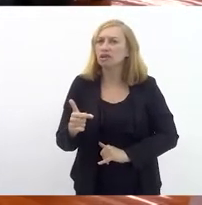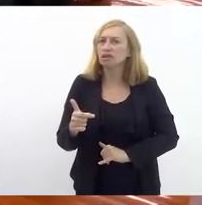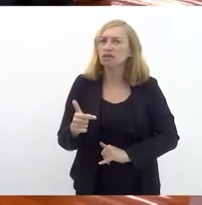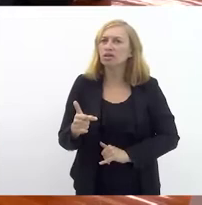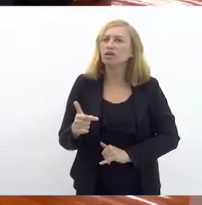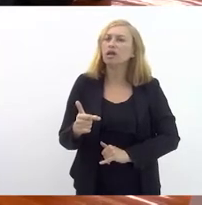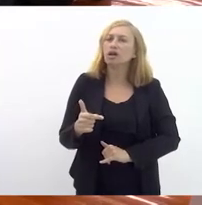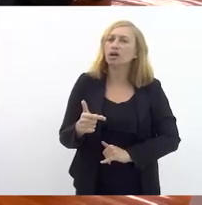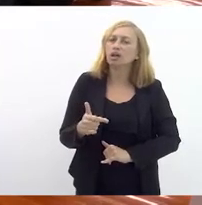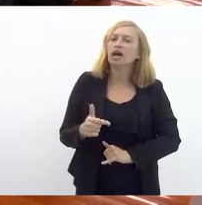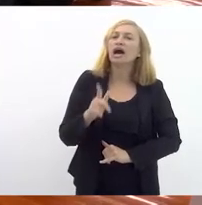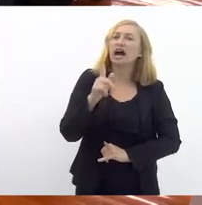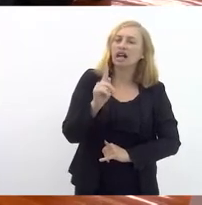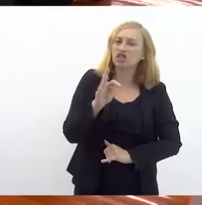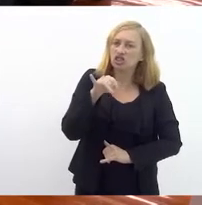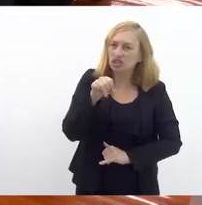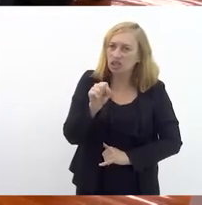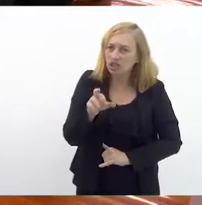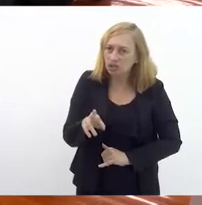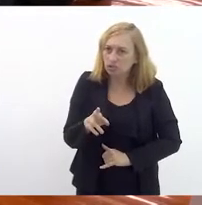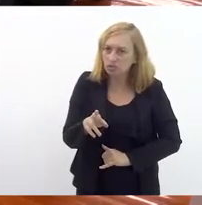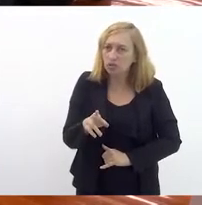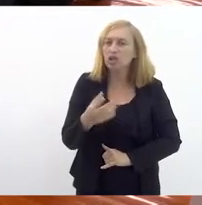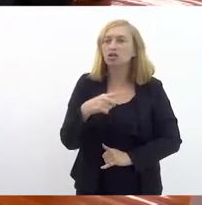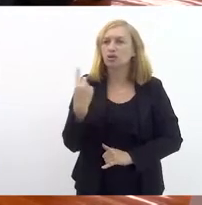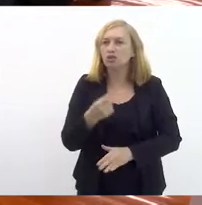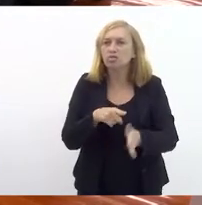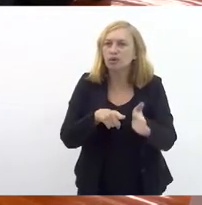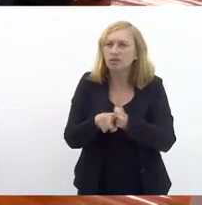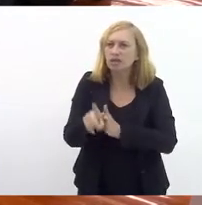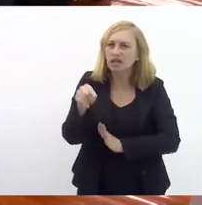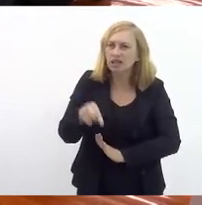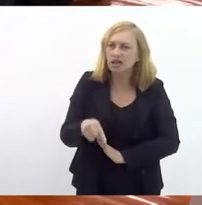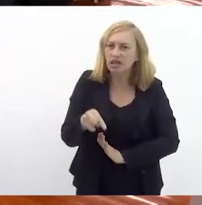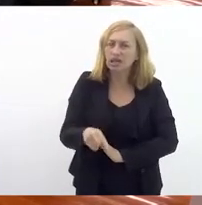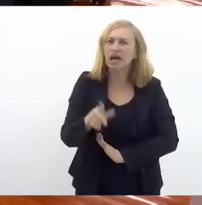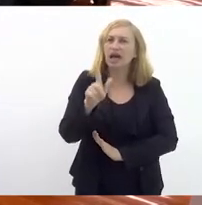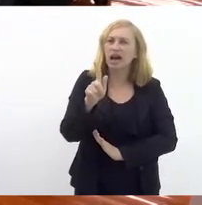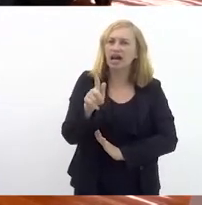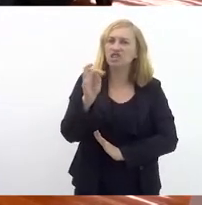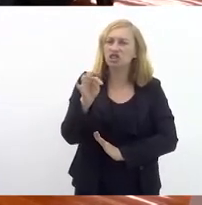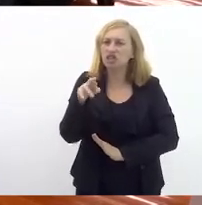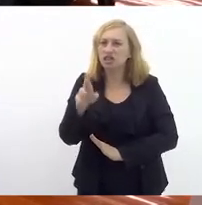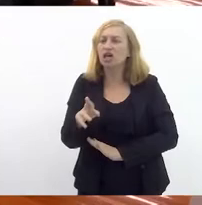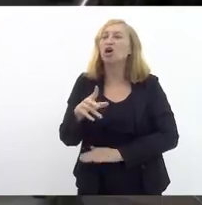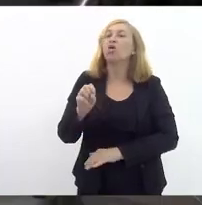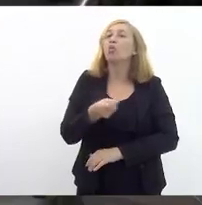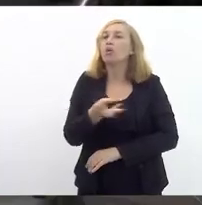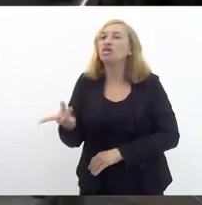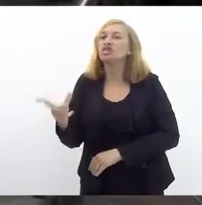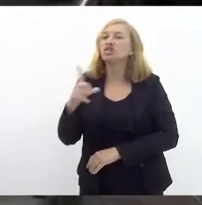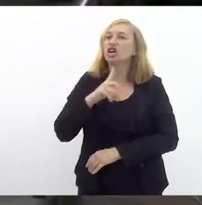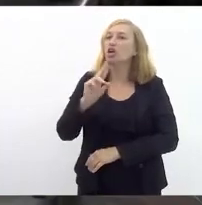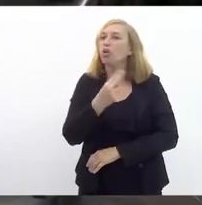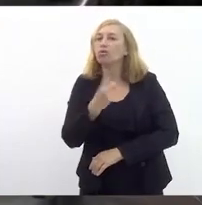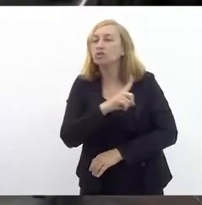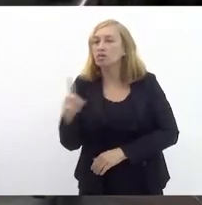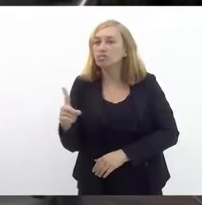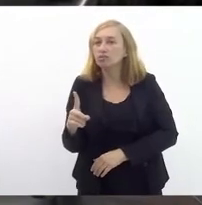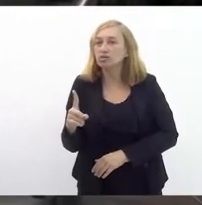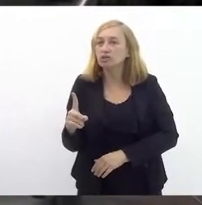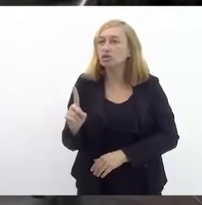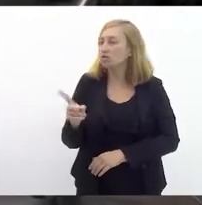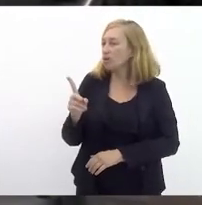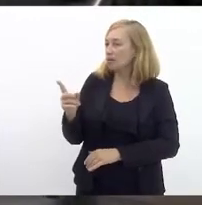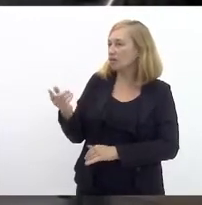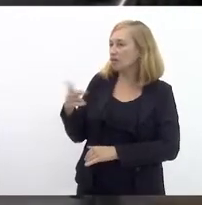falando assim, ó, a Getransp. Não estamos perguntando lá. Está perguntando a Getransp. Quantas tem e quantas não tem. Só isso. Não é para